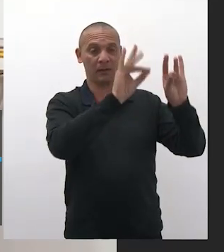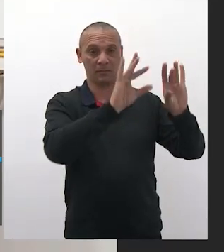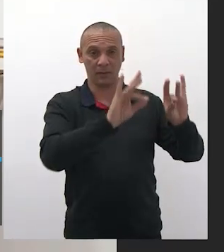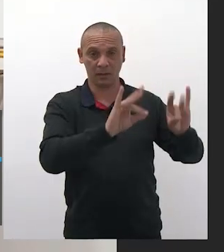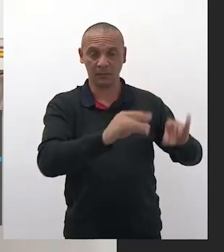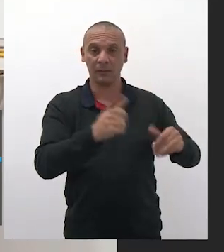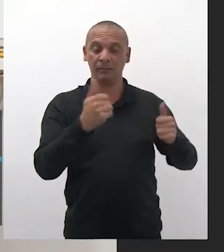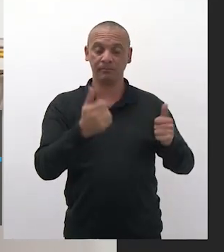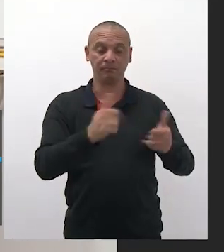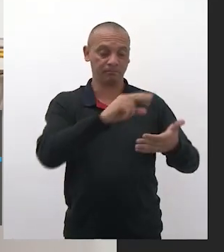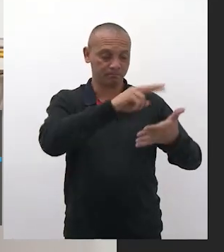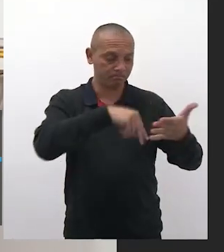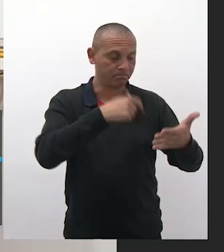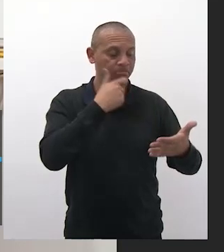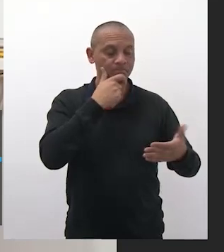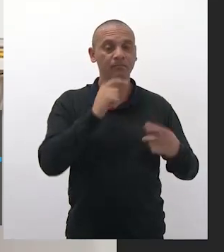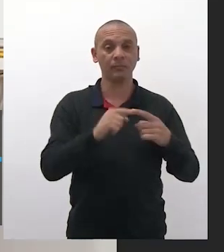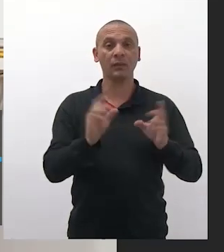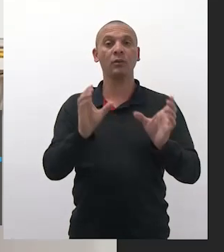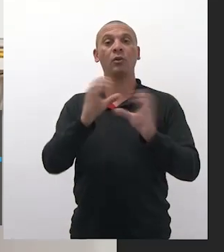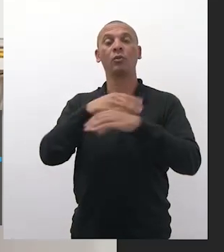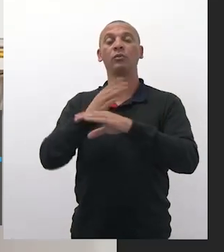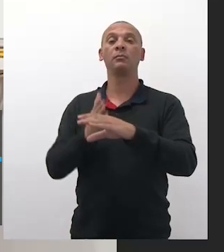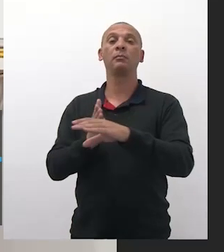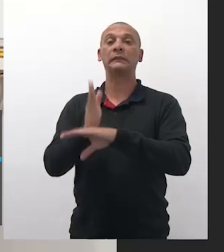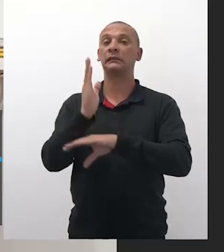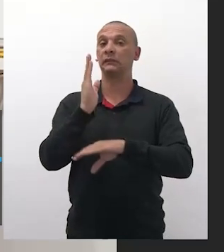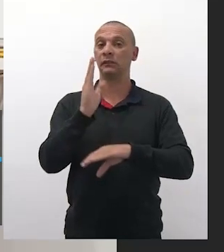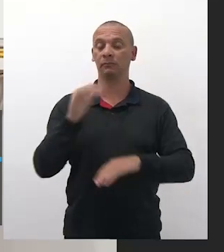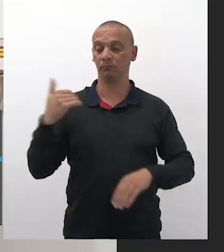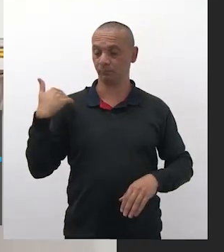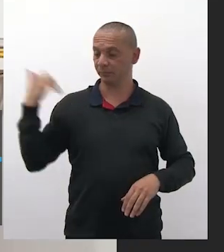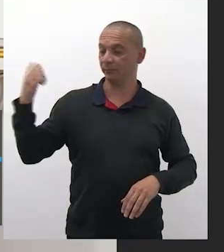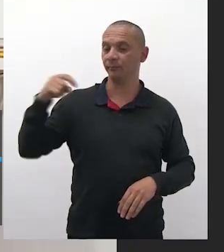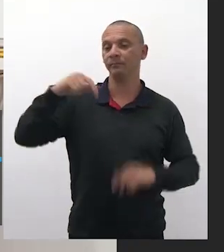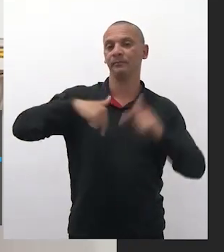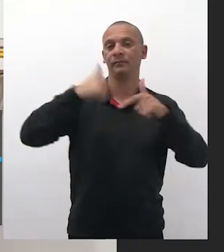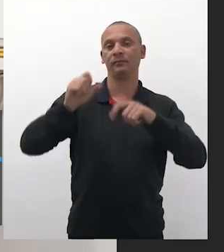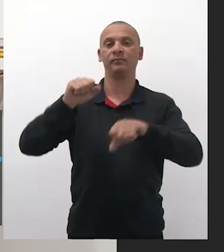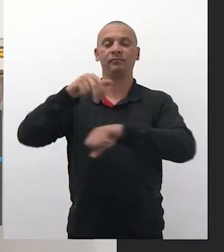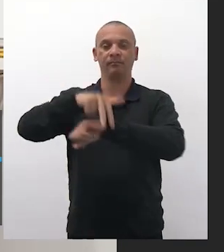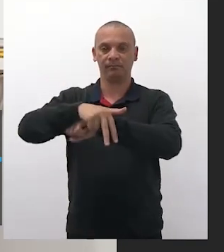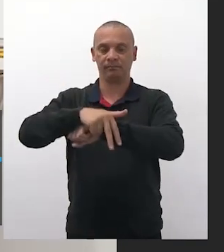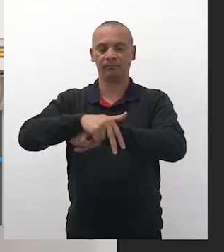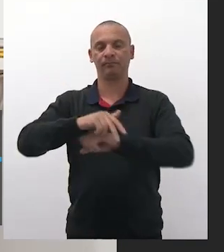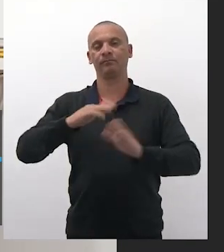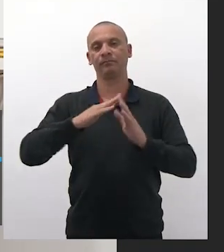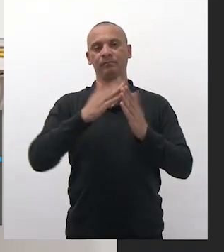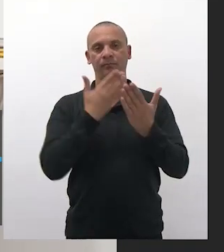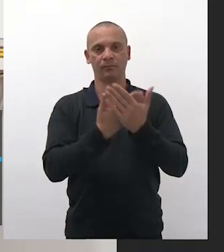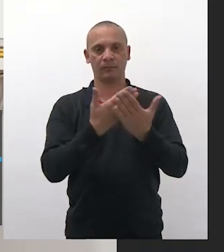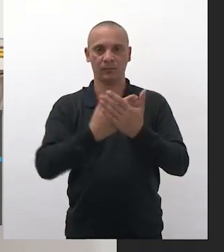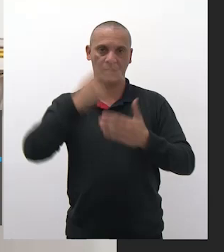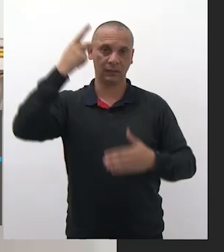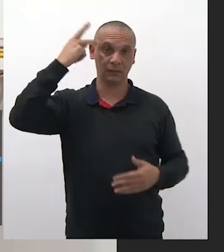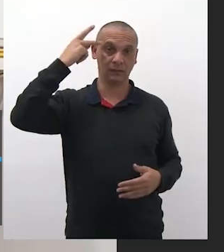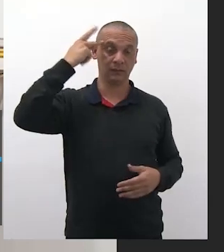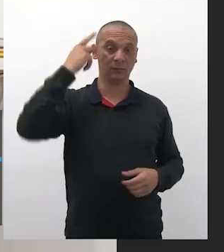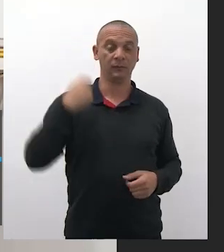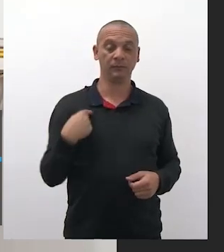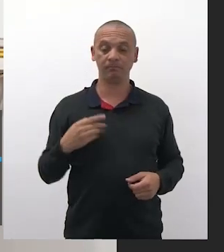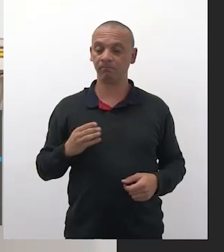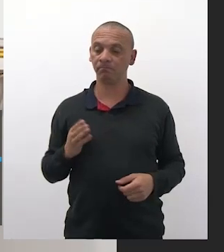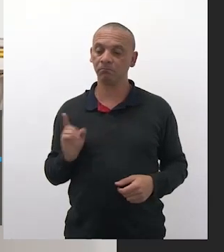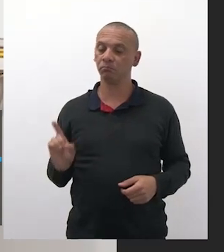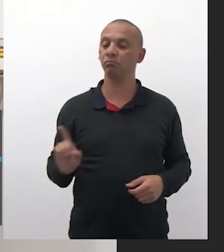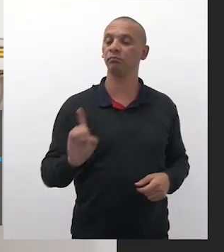no edital. Fiz o concurso, passei e fui chamada para trabalhar. Aí cheguei na